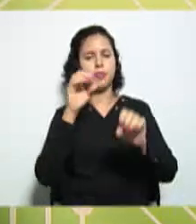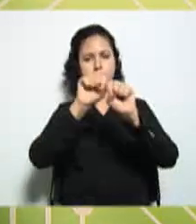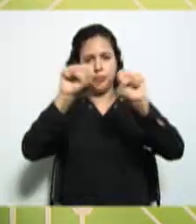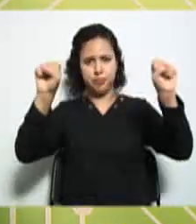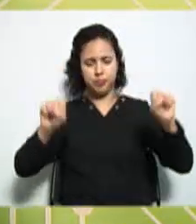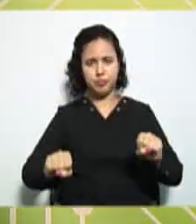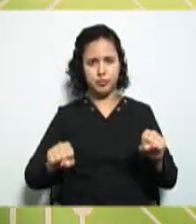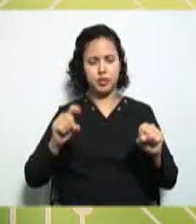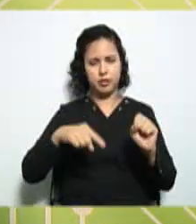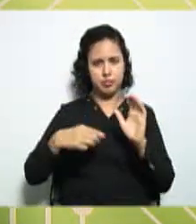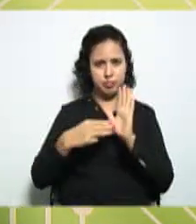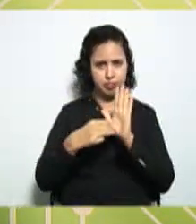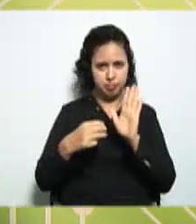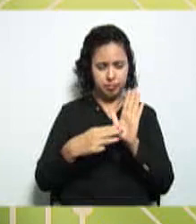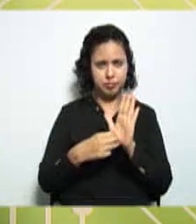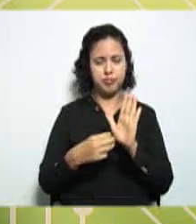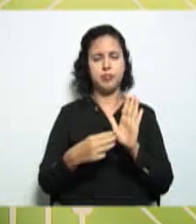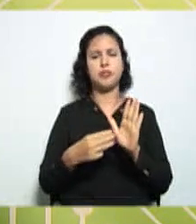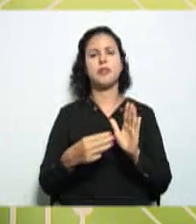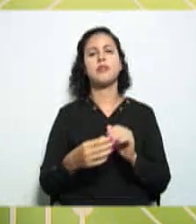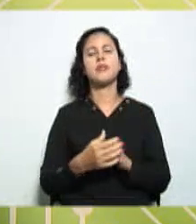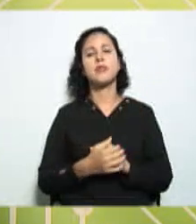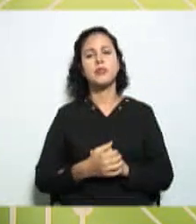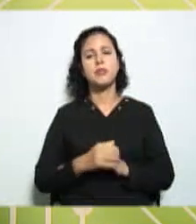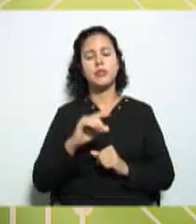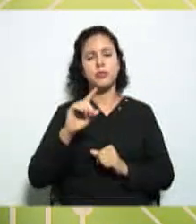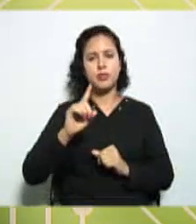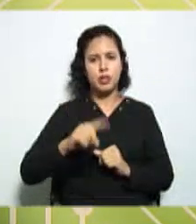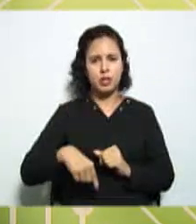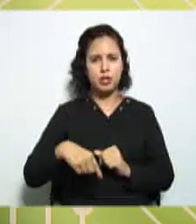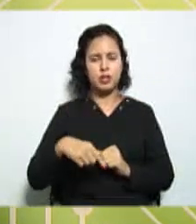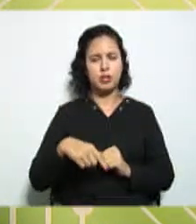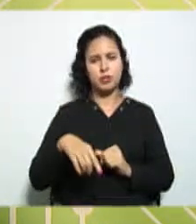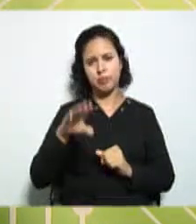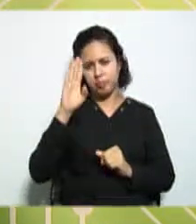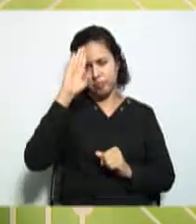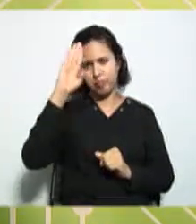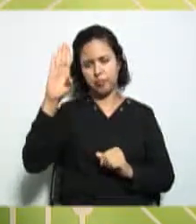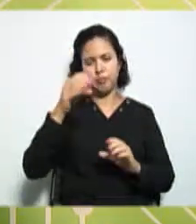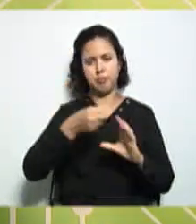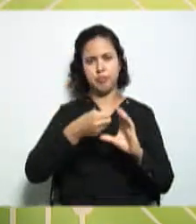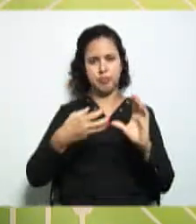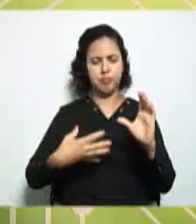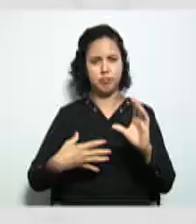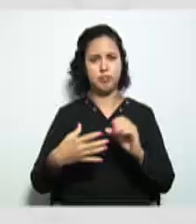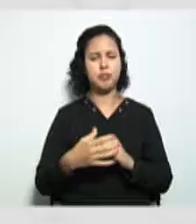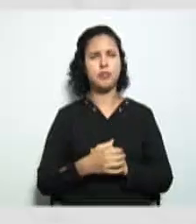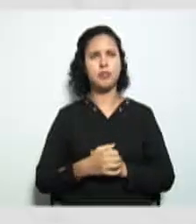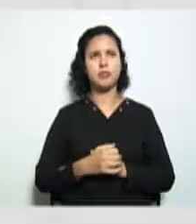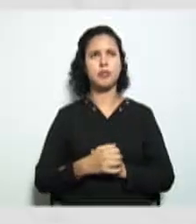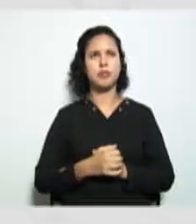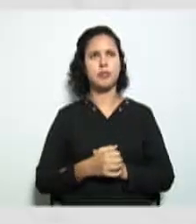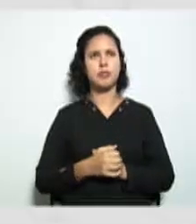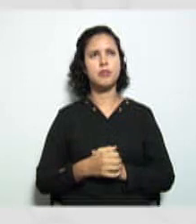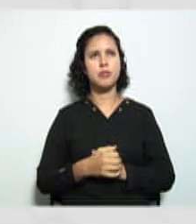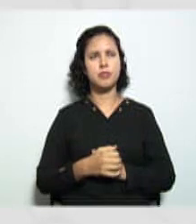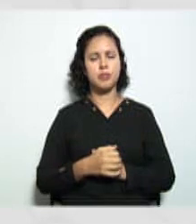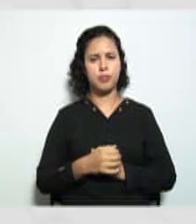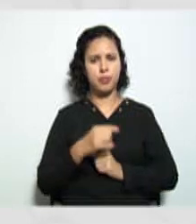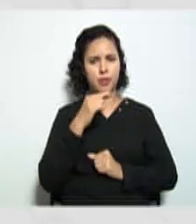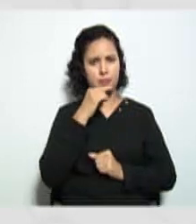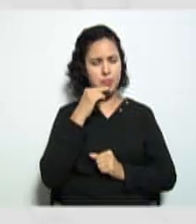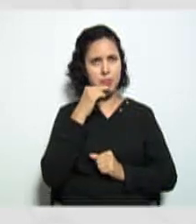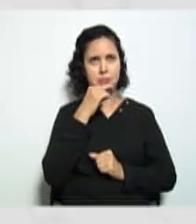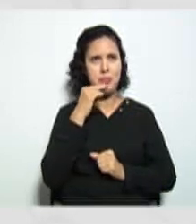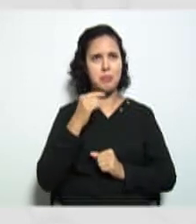é metódico, tá? Então, esses são os nossos princípios básicos. Prosseguindo, a gente vai ver, então,